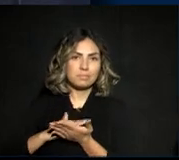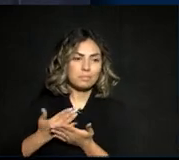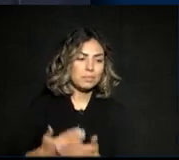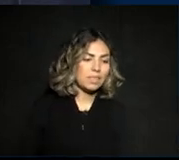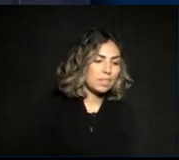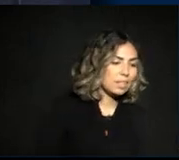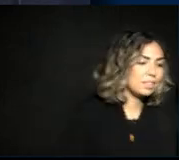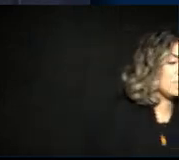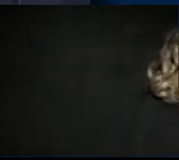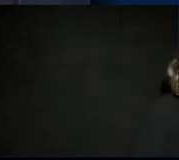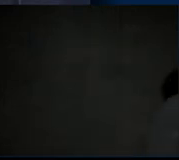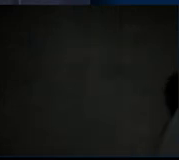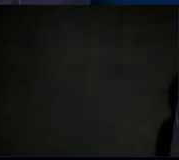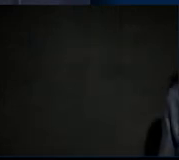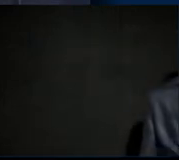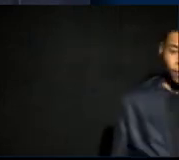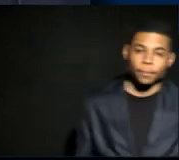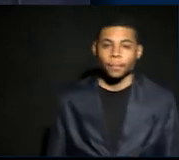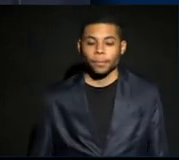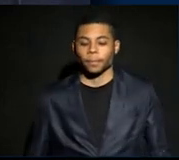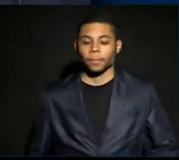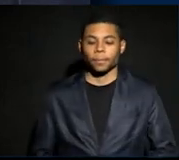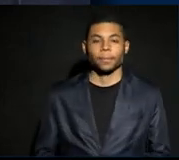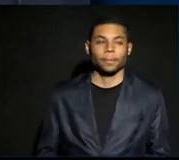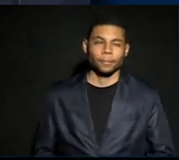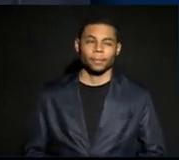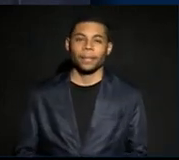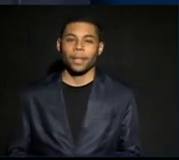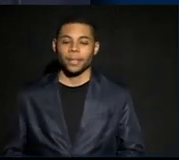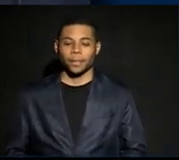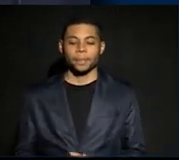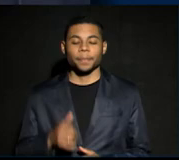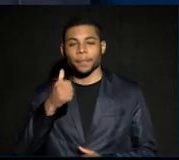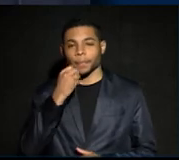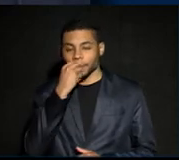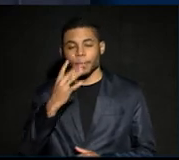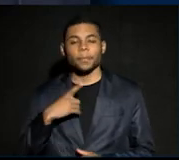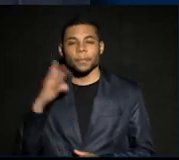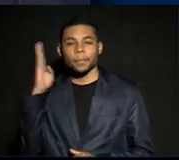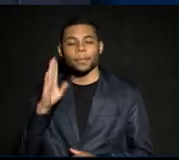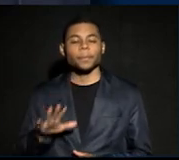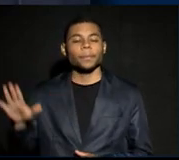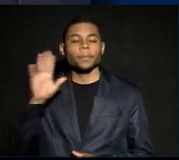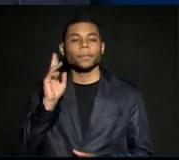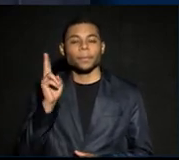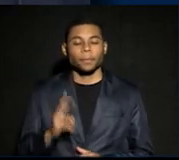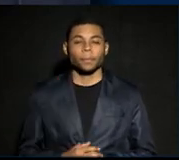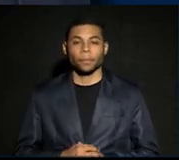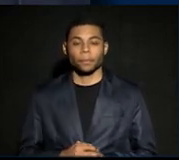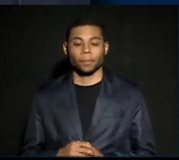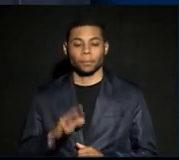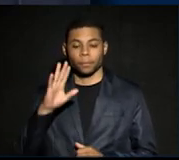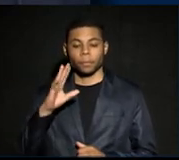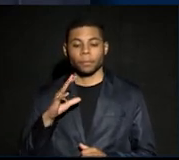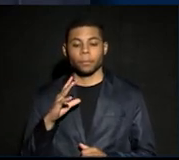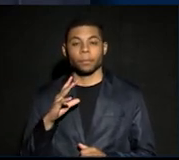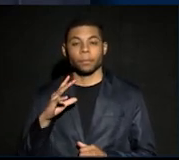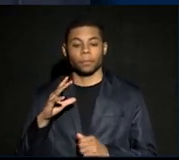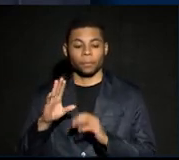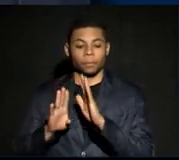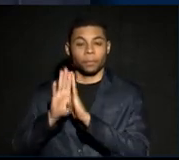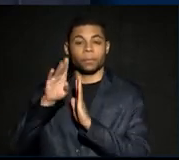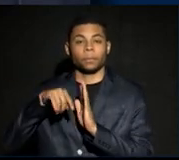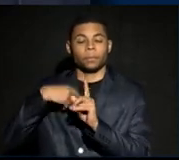tenha uma queda muito forte do crescimento, não por causa de problemas estruturais da economia brasileira, não é isso. O